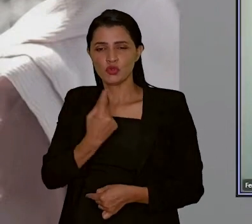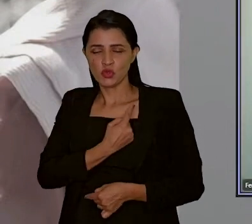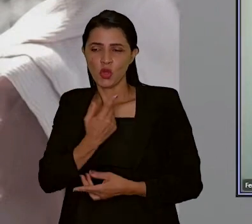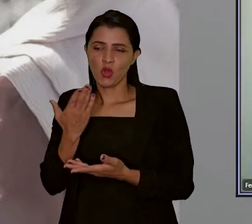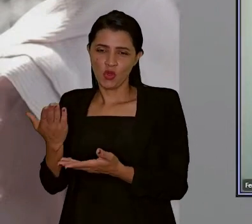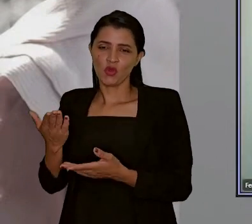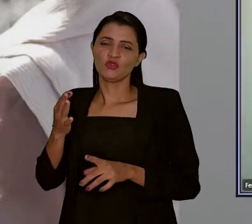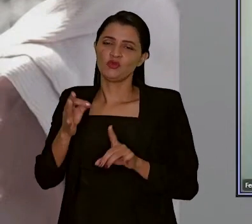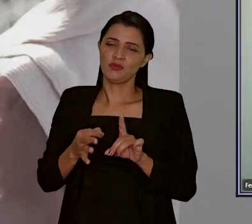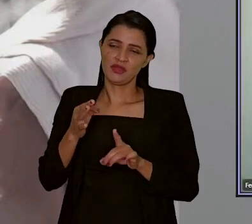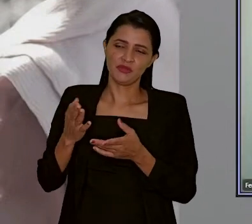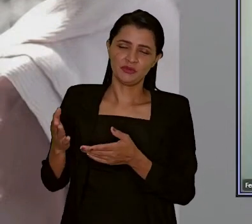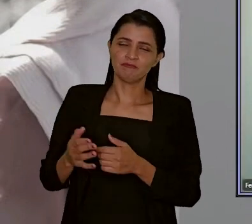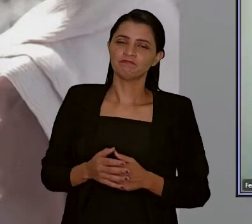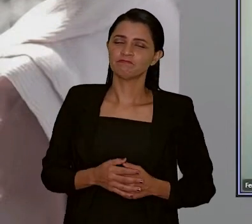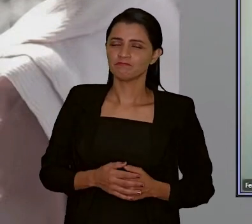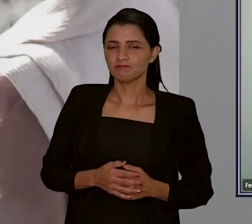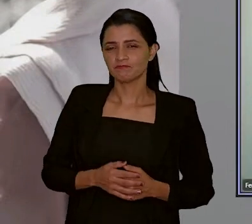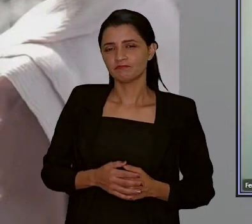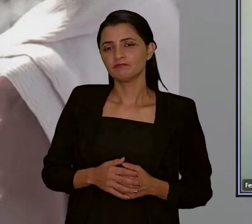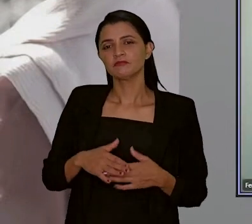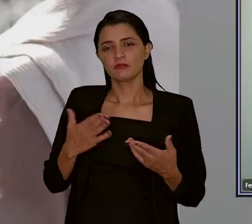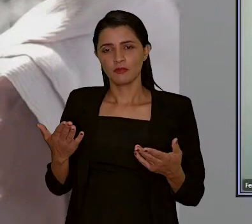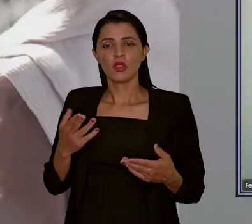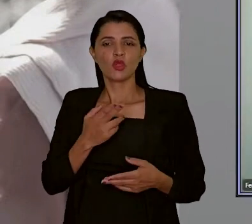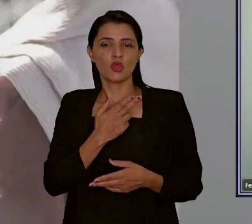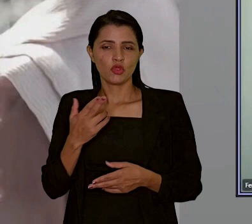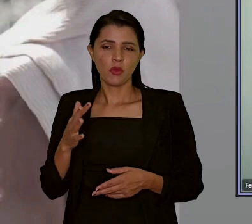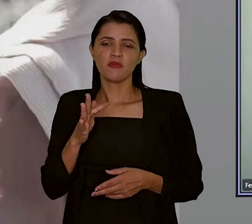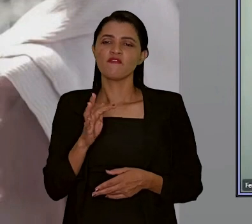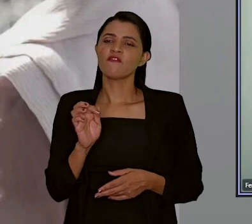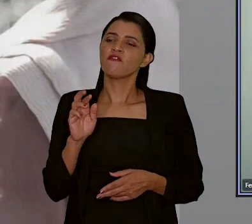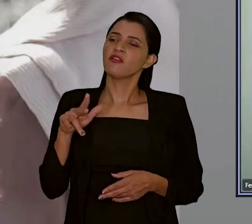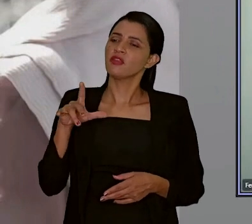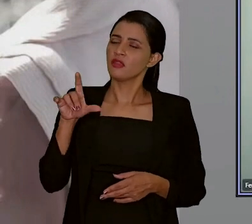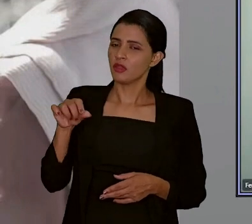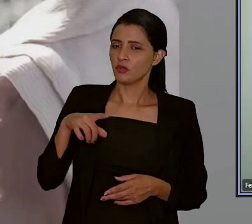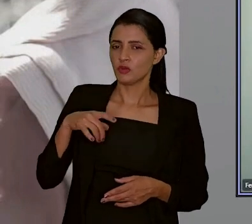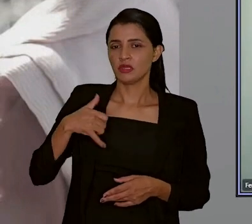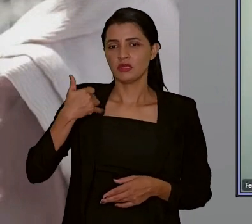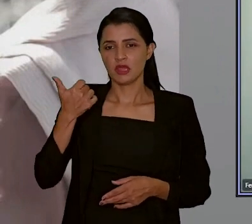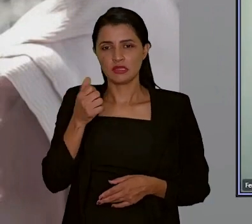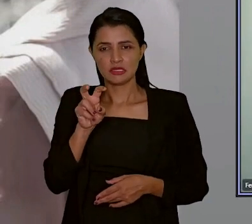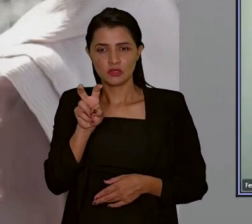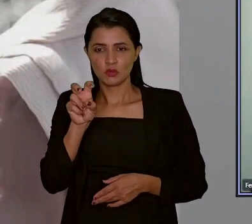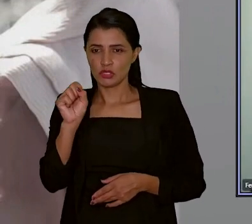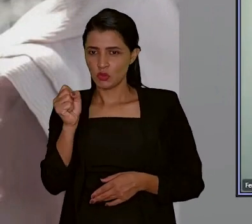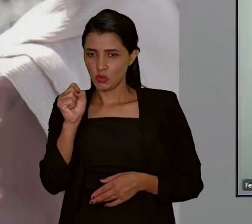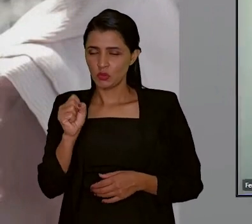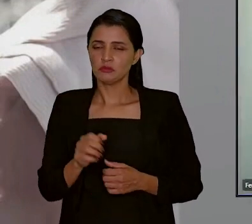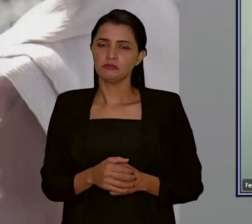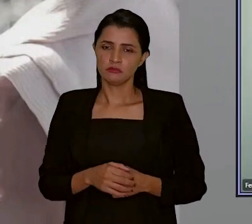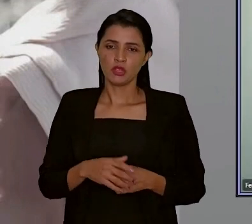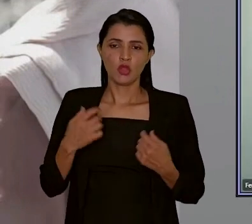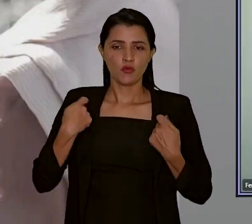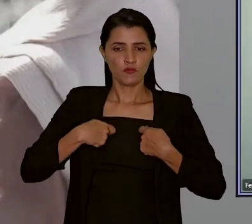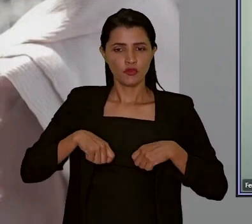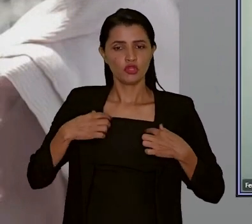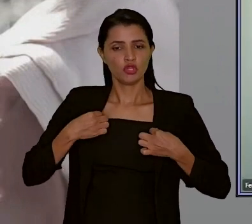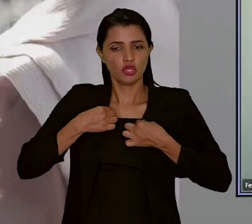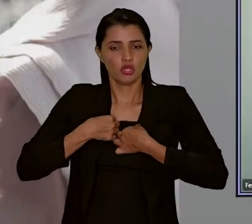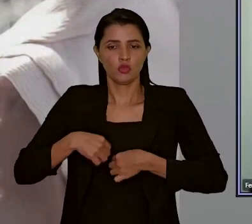Meu nome é Fernando Quadros, eu tenho 58 anos, estou vestindo um terno preto, estou aqui